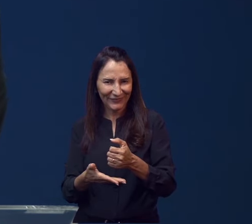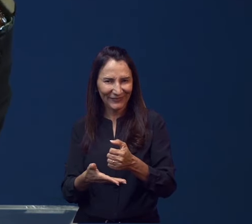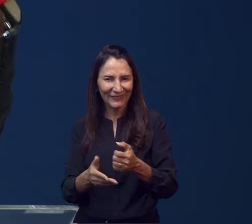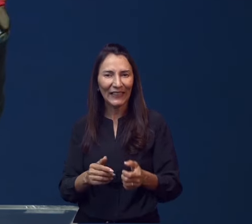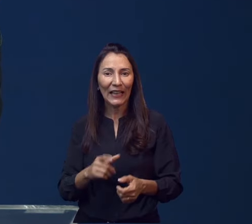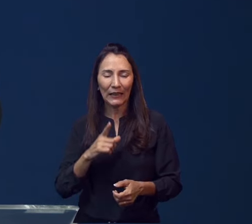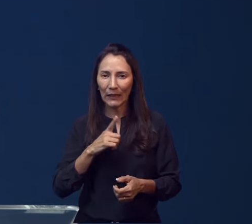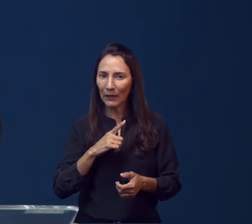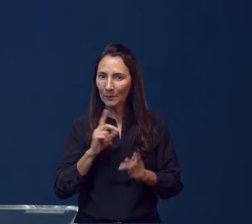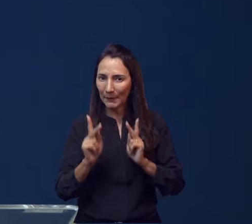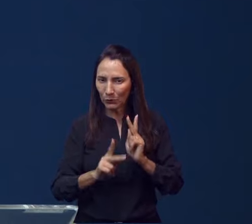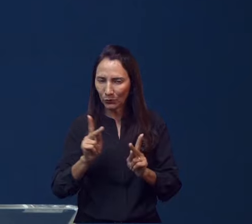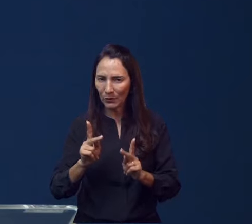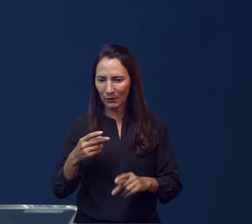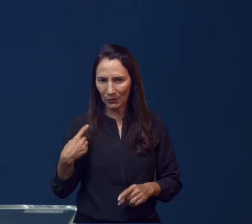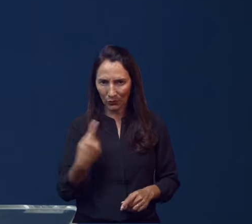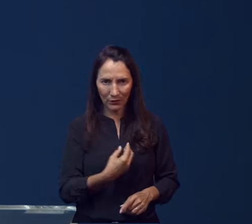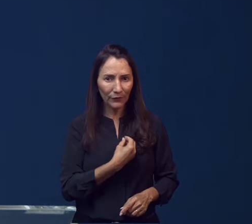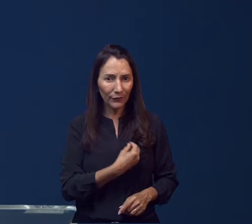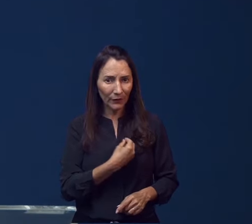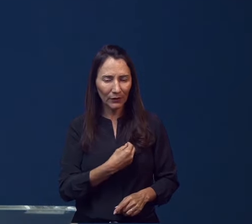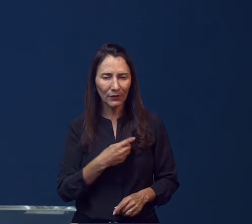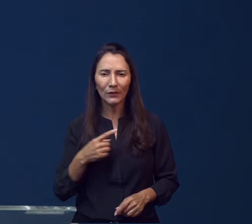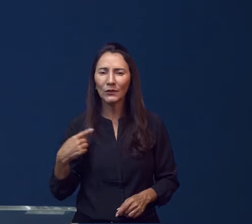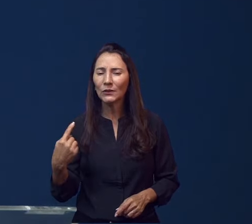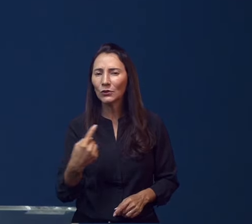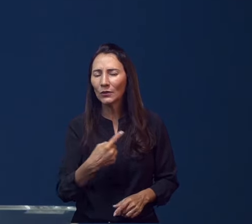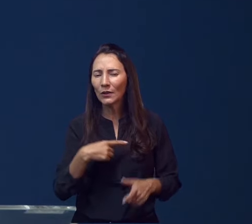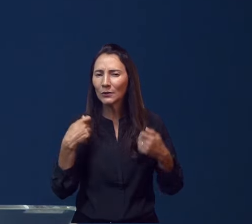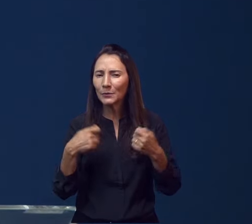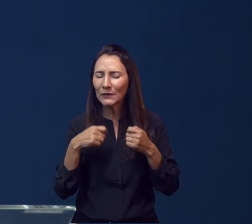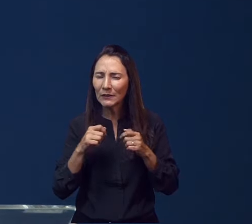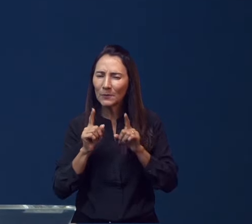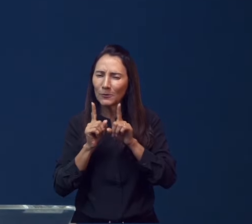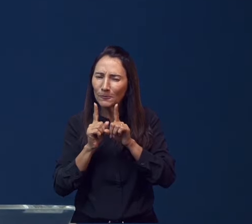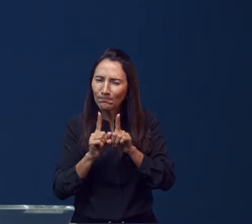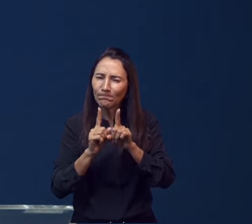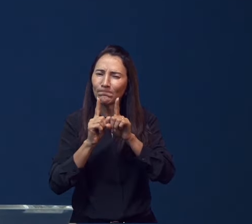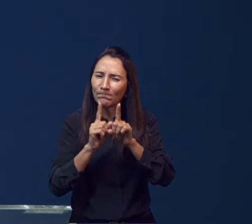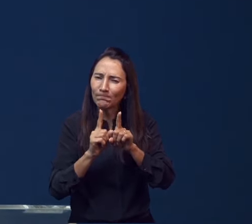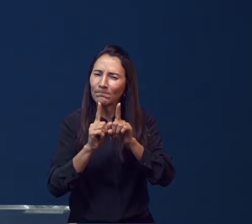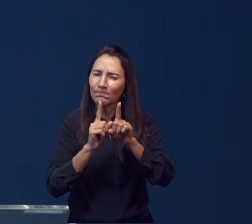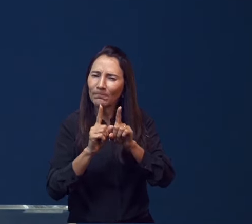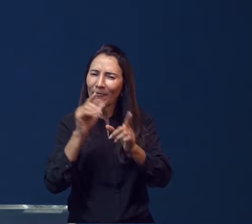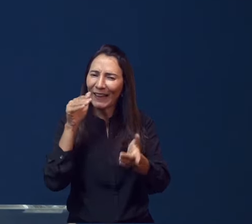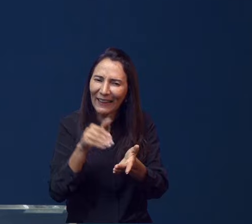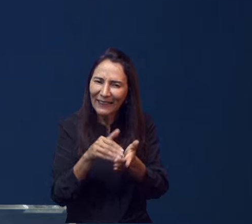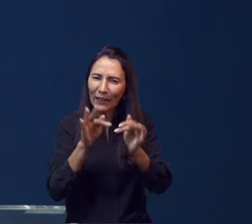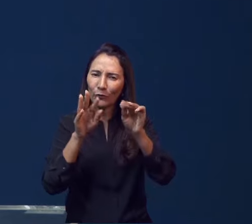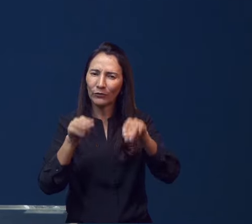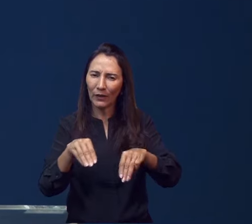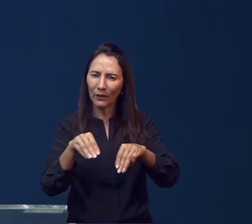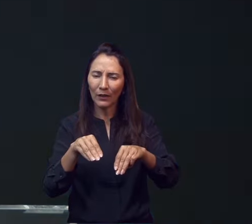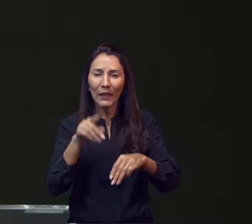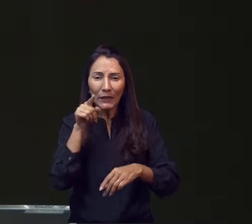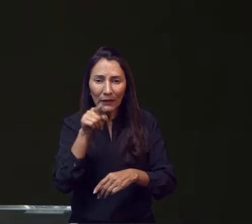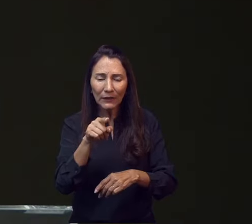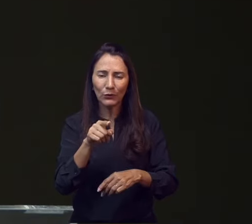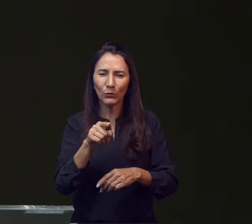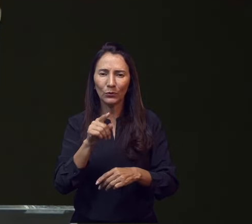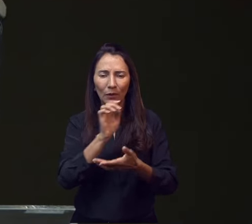existem pessoas na nossa vida que a gente precisa ir com ela até o fim era isso que Elias estava dizendo para